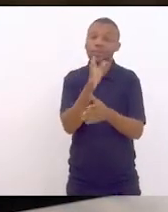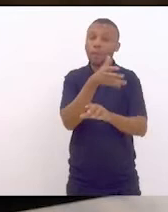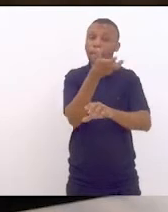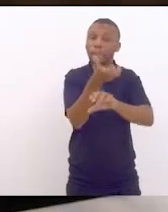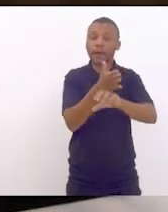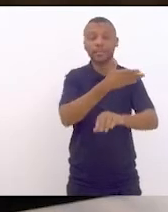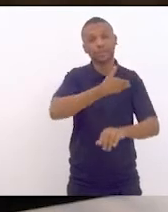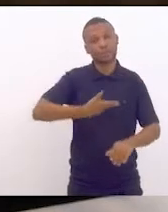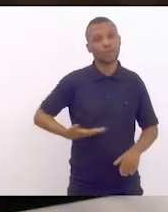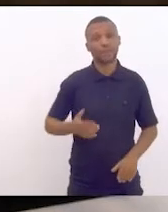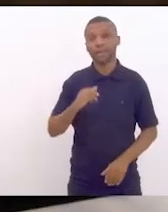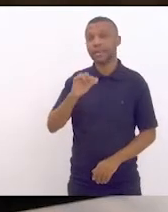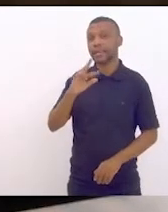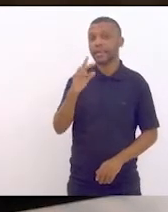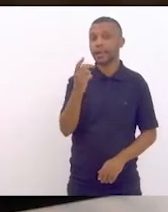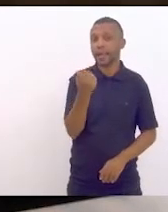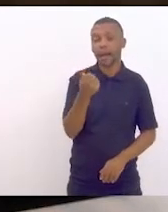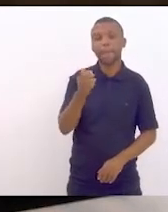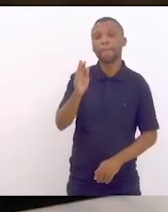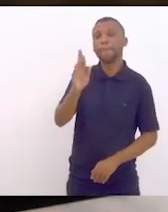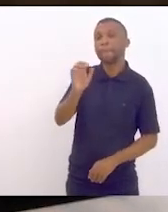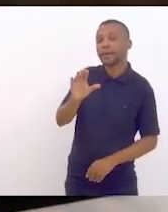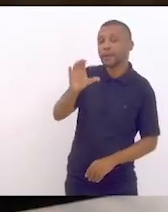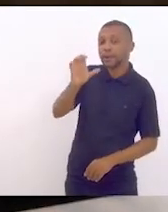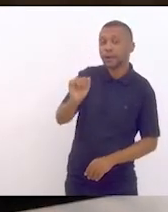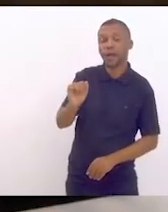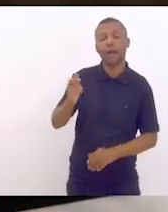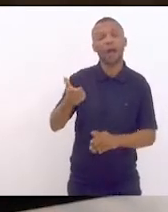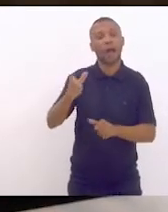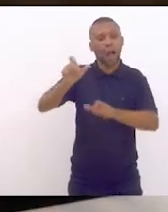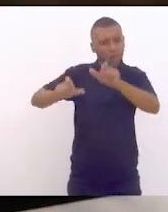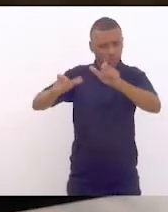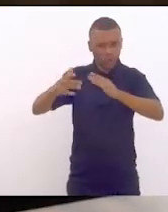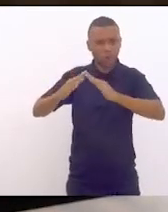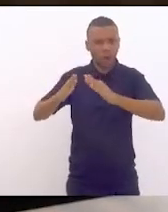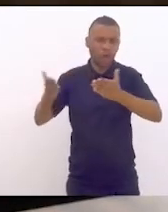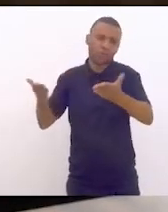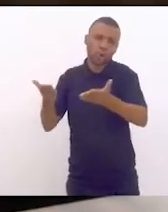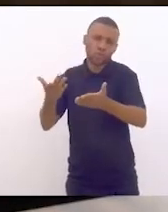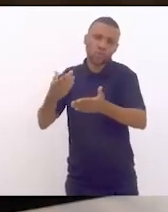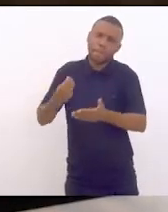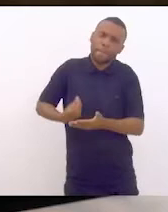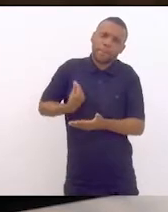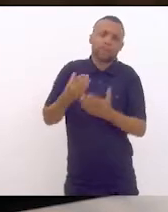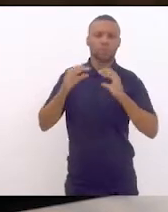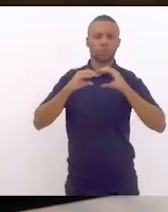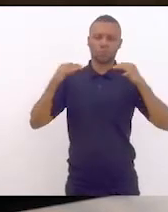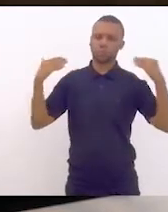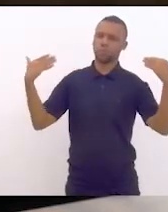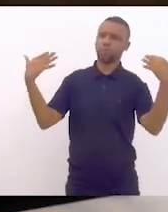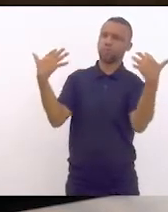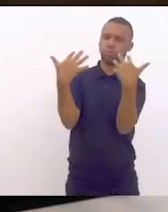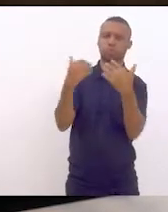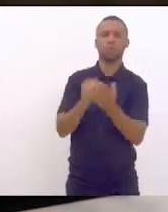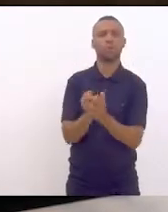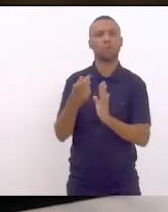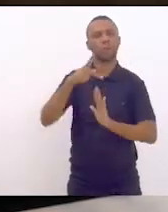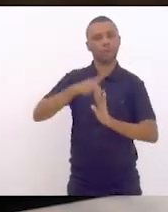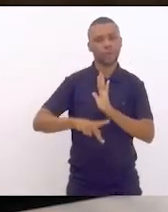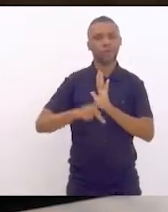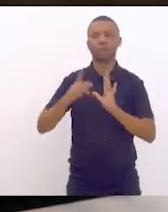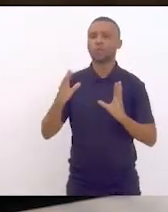moradores hoje aqui presentes, quero fazer uma saudação muito especial. O projeto recebeu emendas,